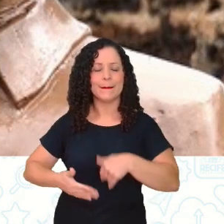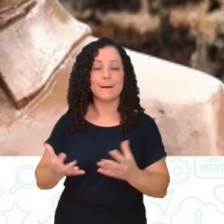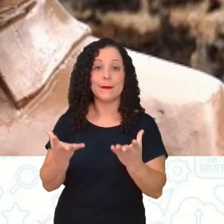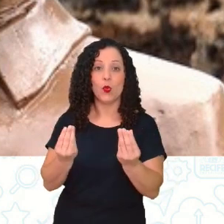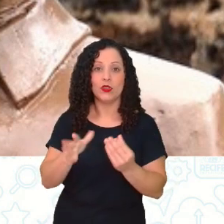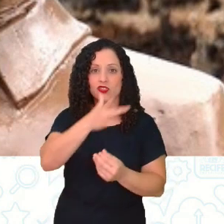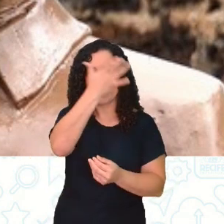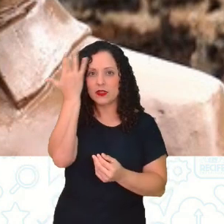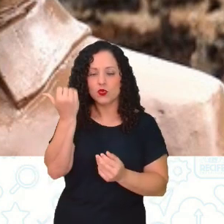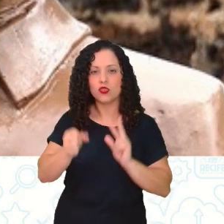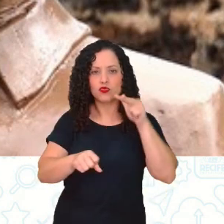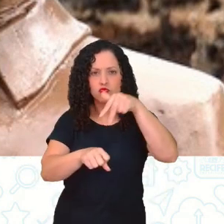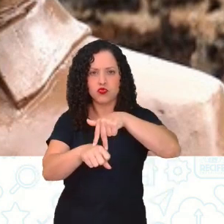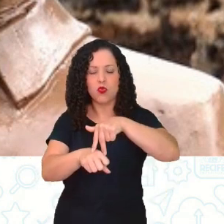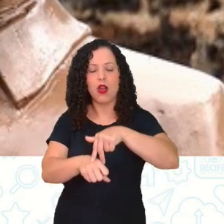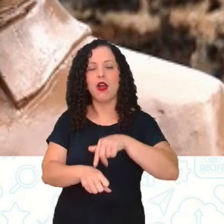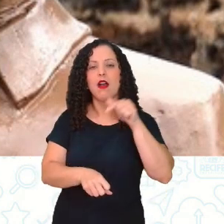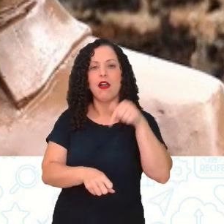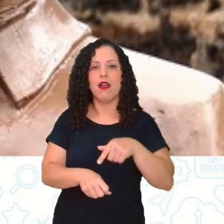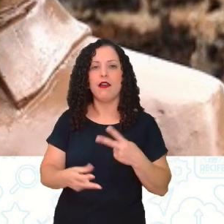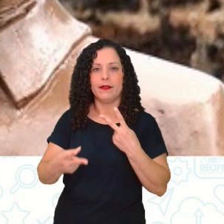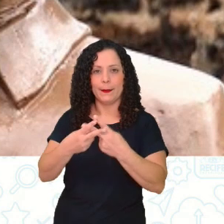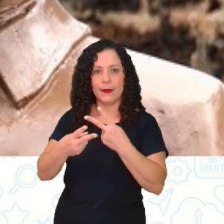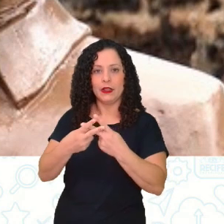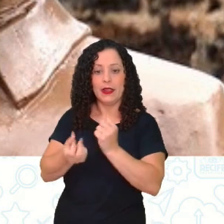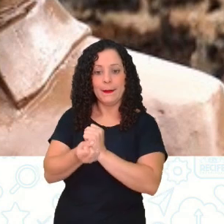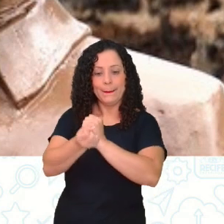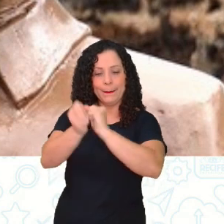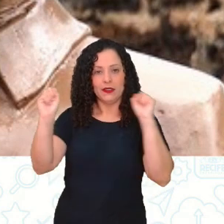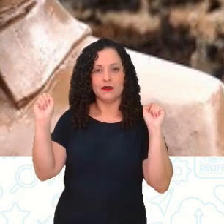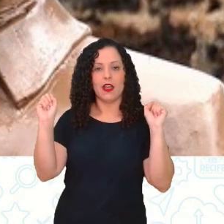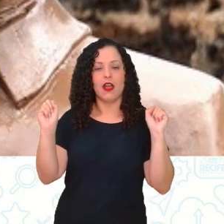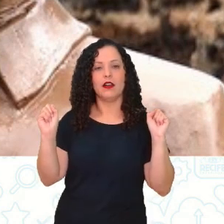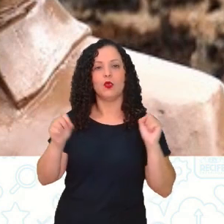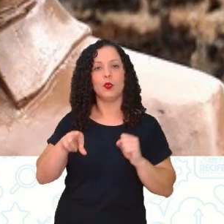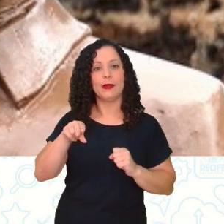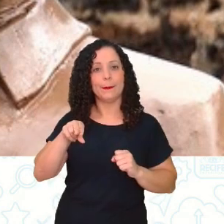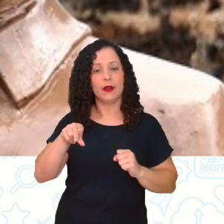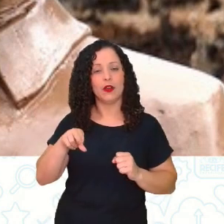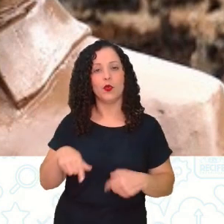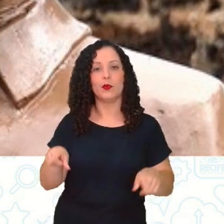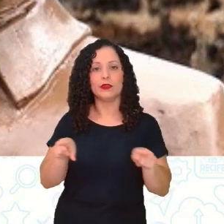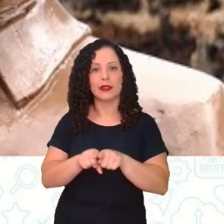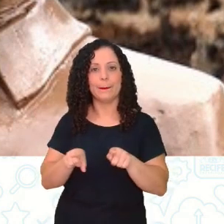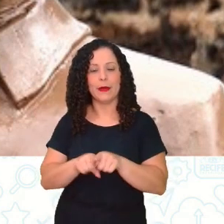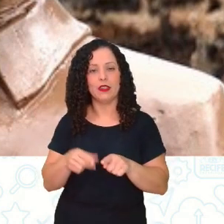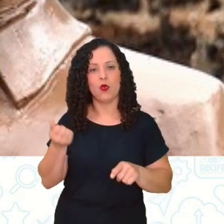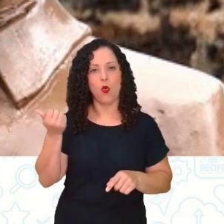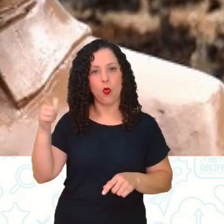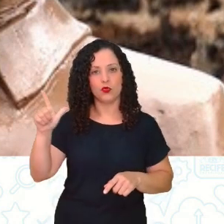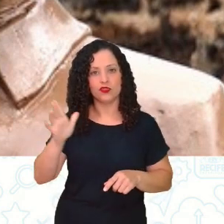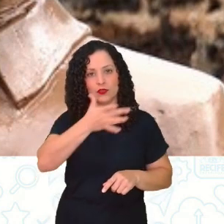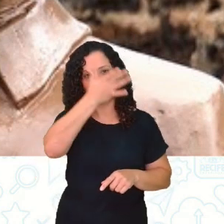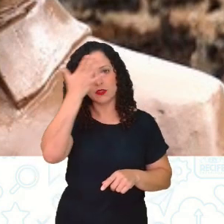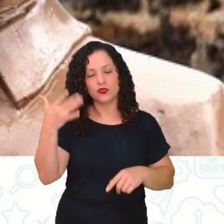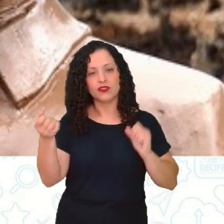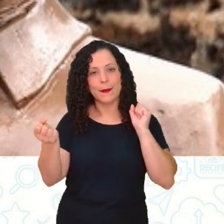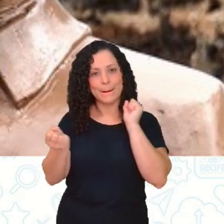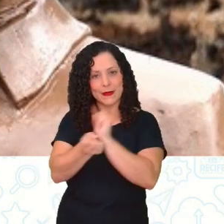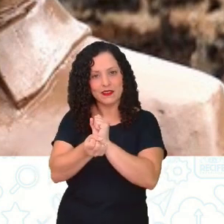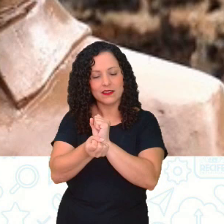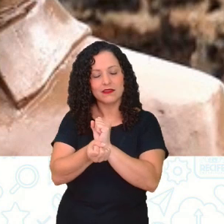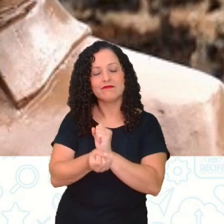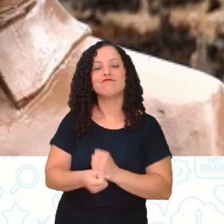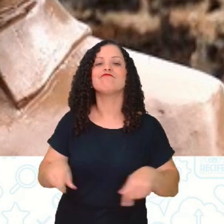e ele não só libertou o irmão dele, né, que foi preso injustamente, como também outras pessoas que estavam ali presas.